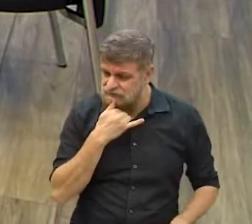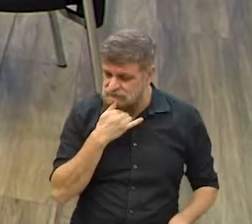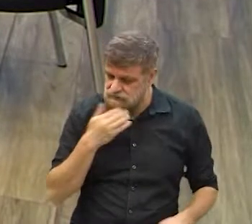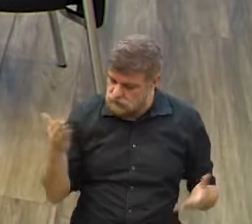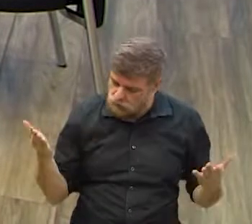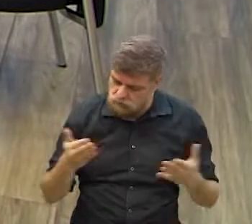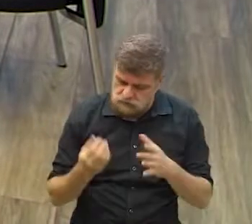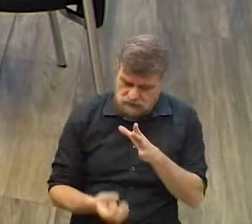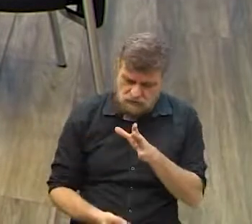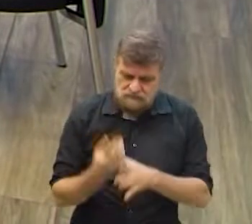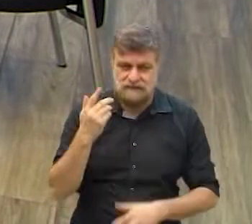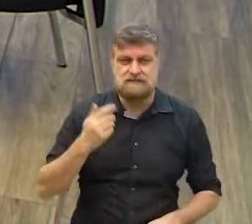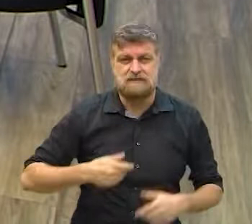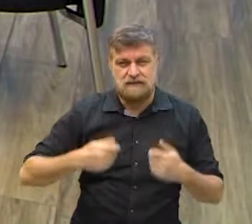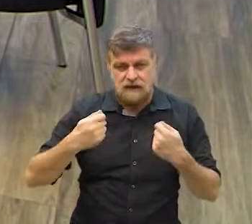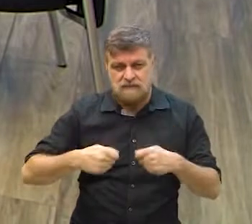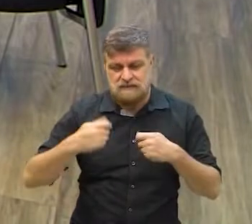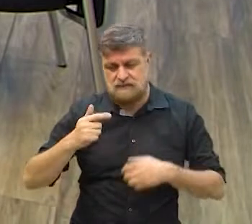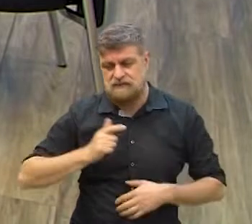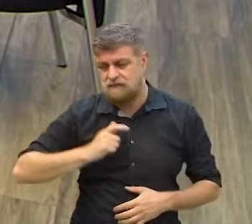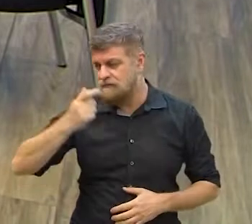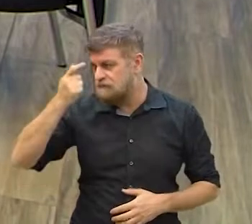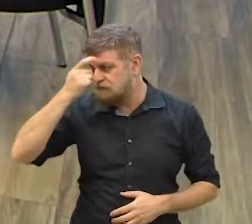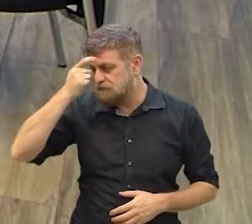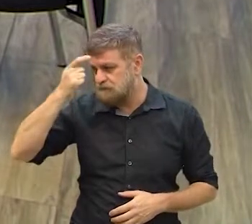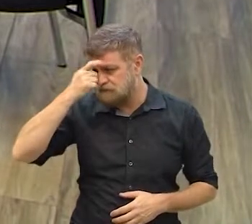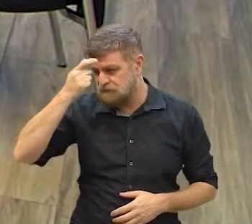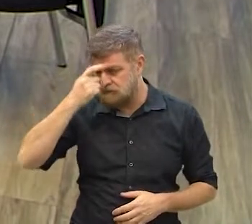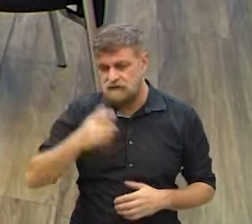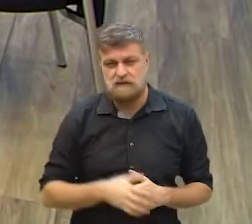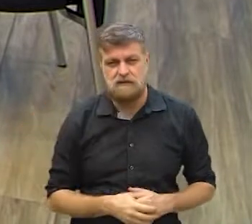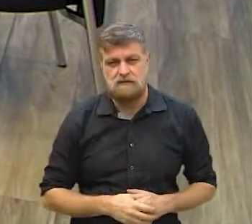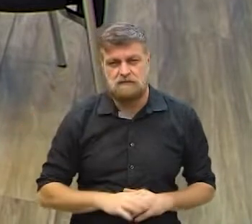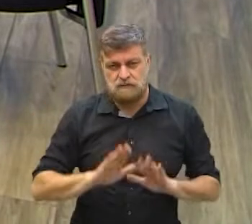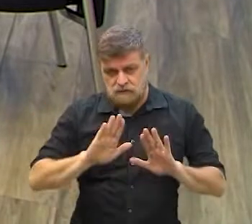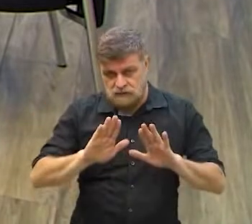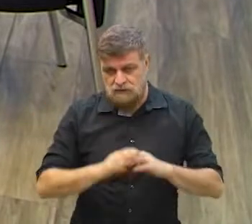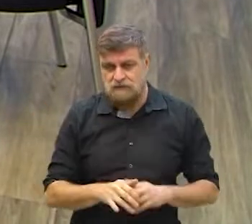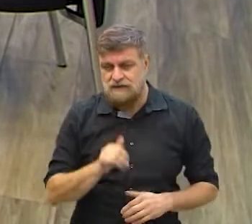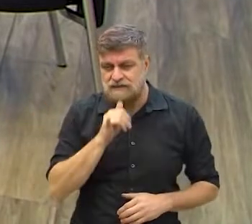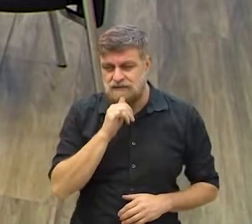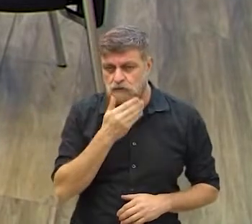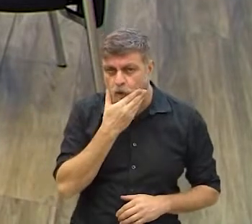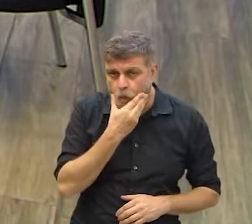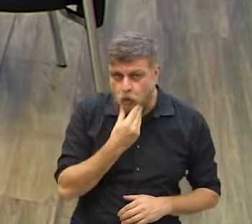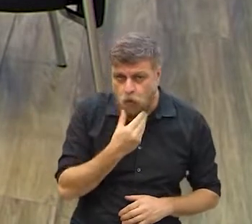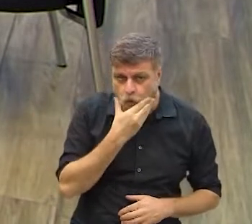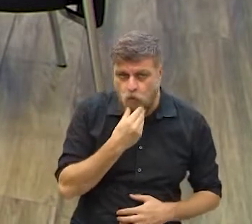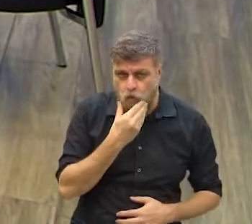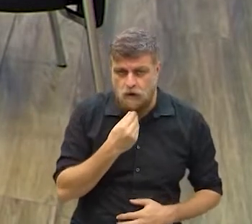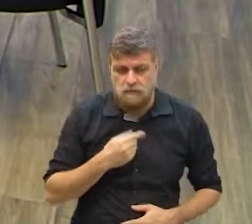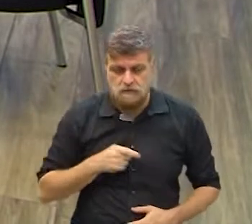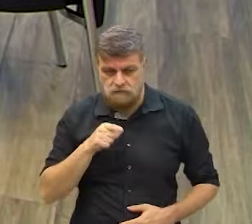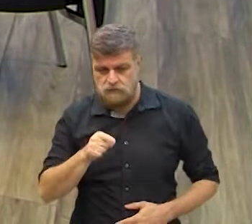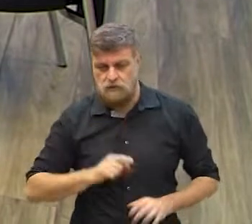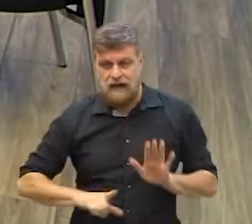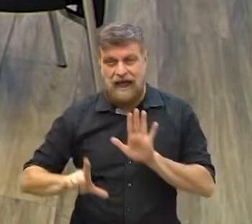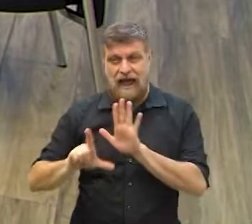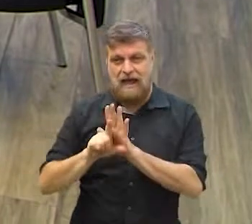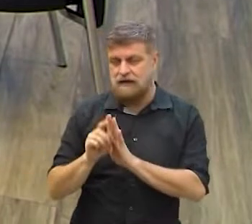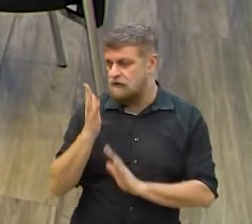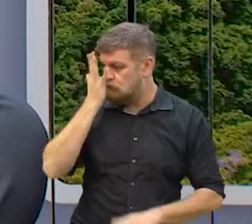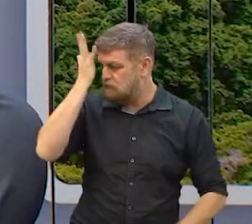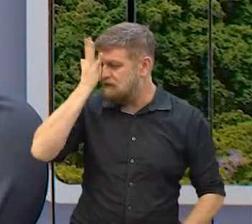infelizmente ainda é uma realidade, e isso tem que ser feito para que tenha essa consciência. Então, no caso dos homens, né, por essa iniciativa